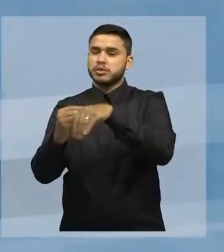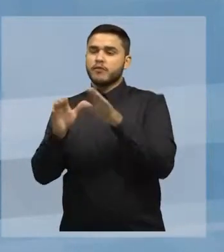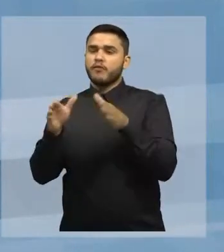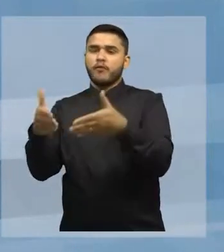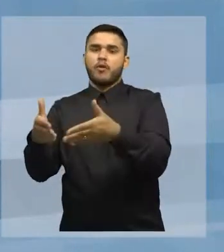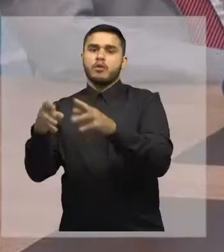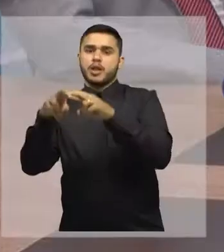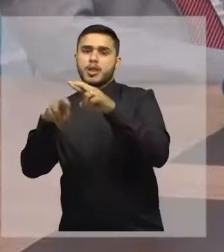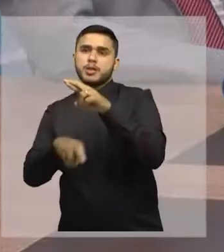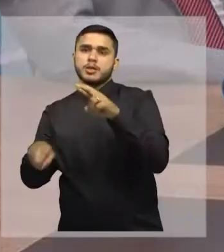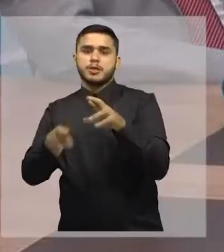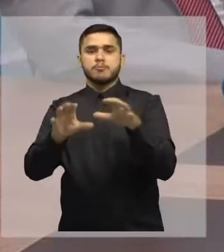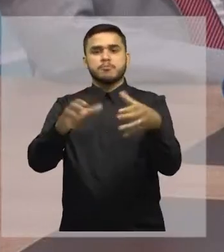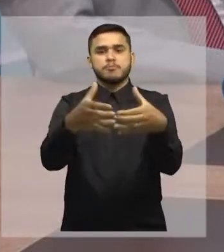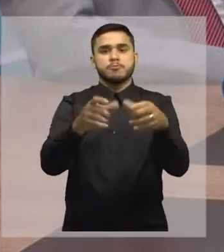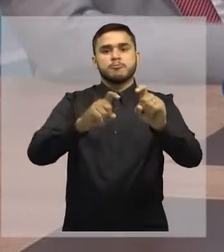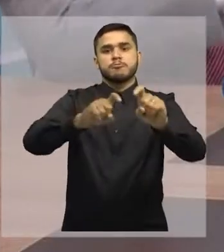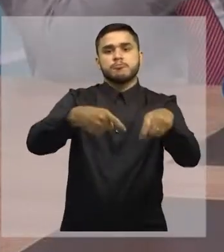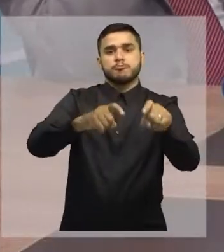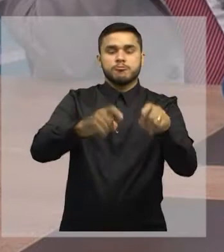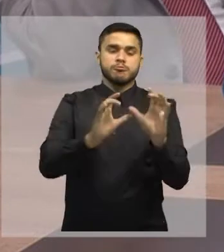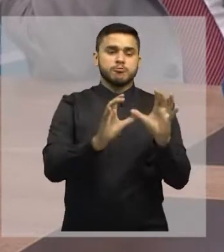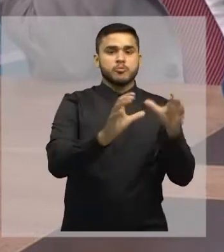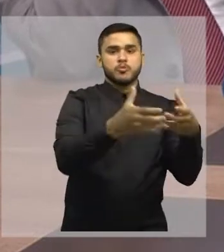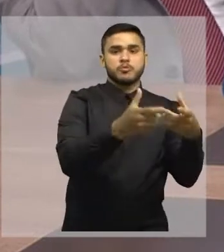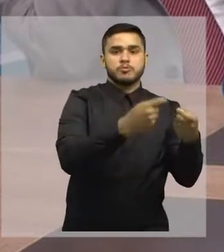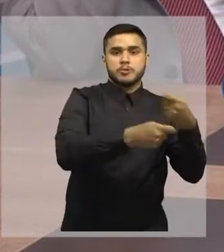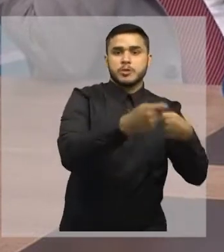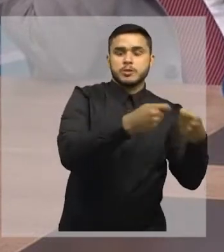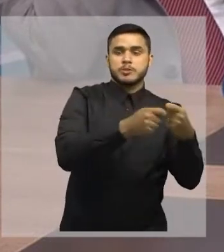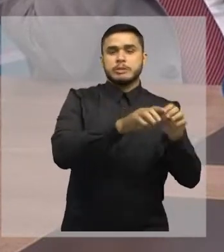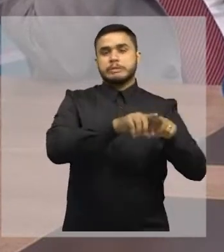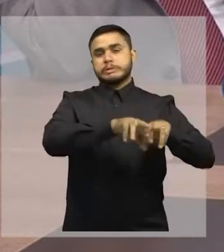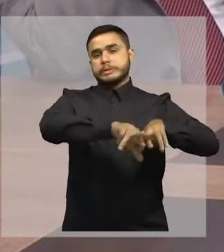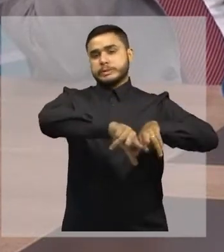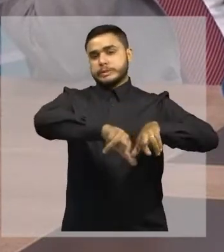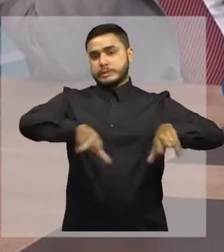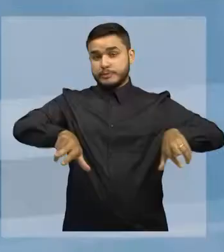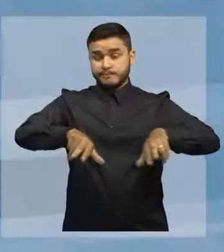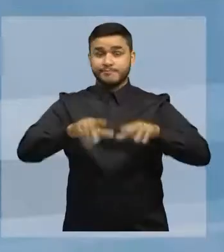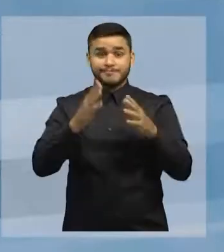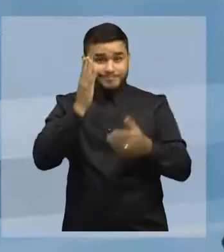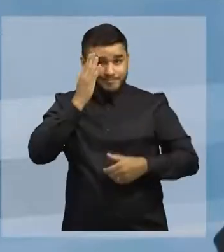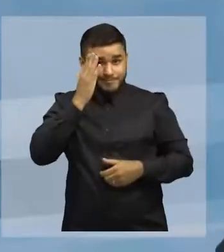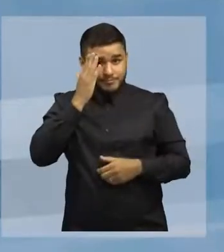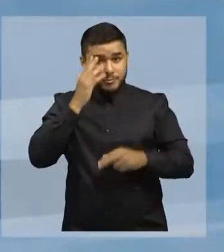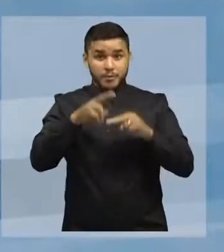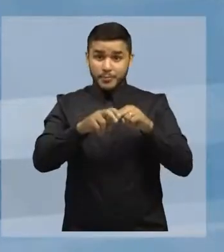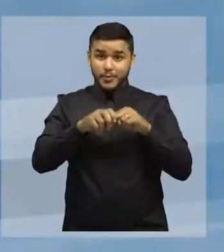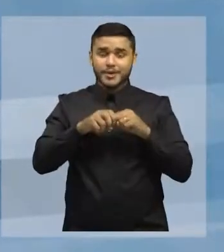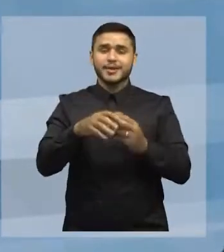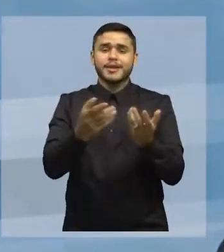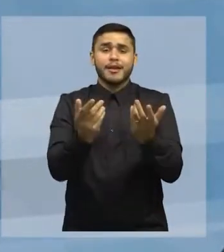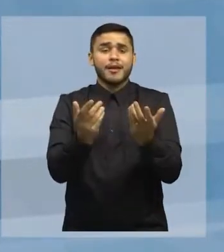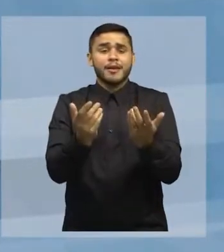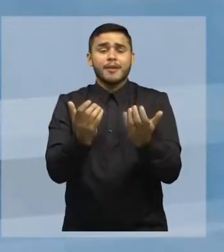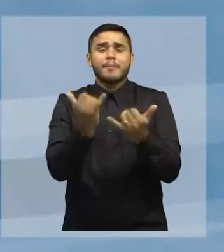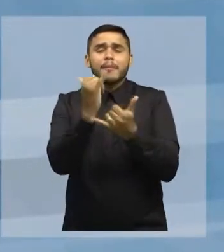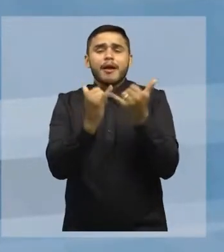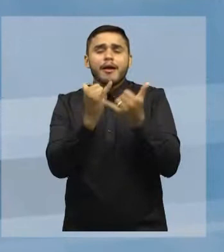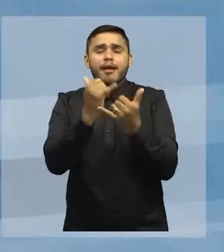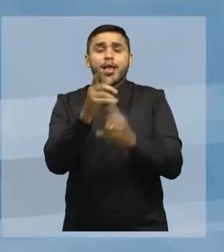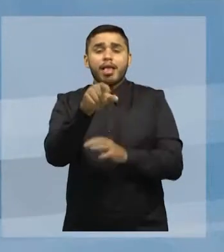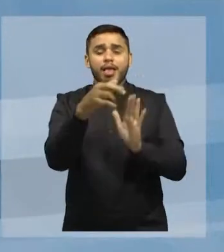sempre que envia qualquer medida de reforma, como tem ocorrido, como ocorreu com a reforma da Previdência, por